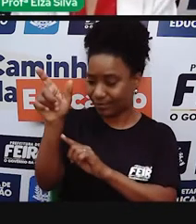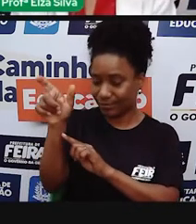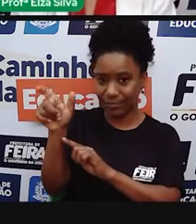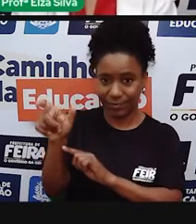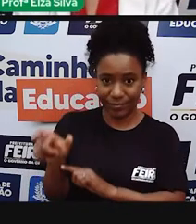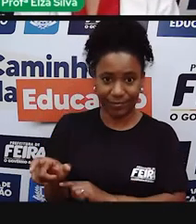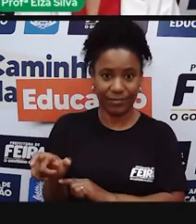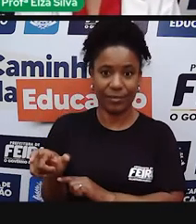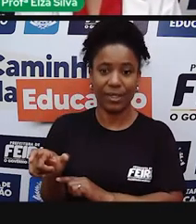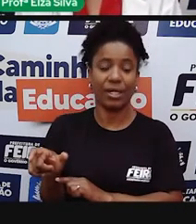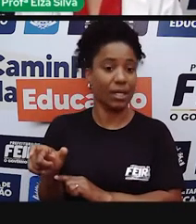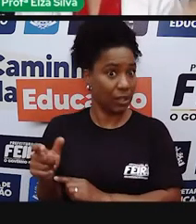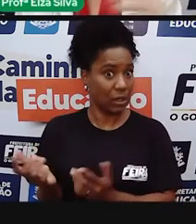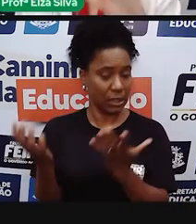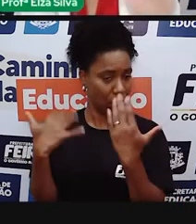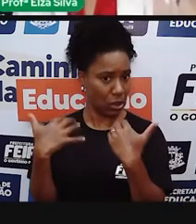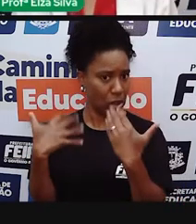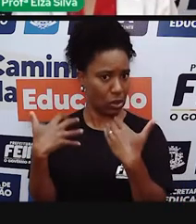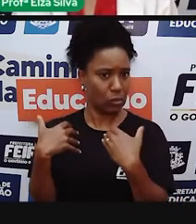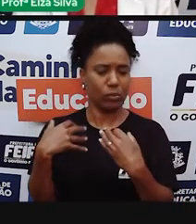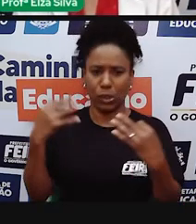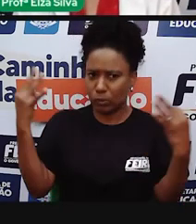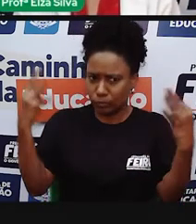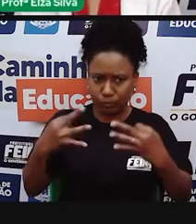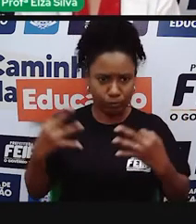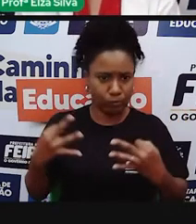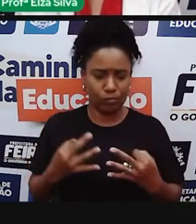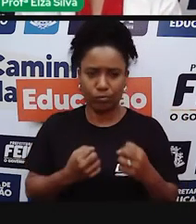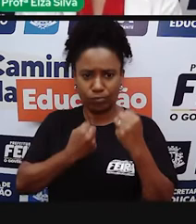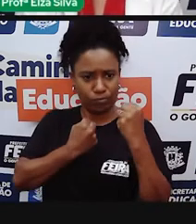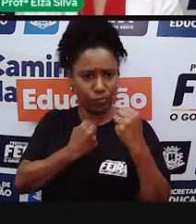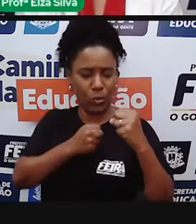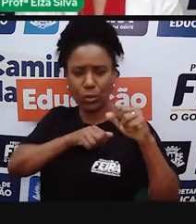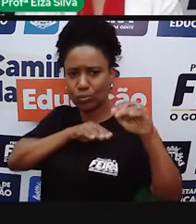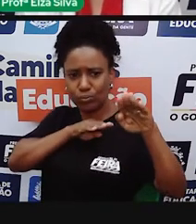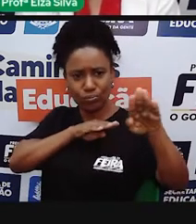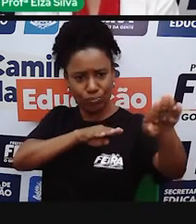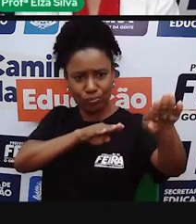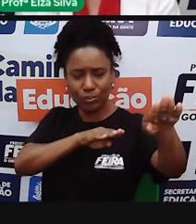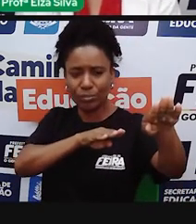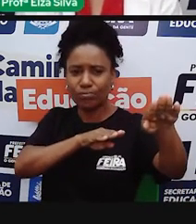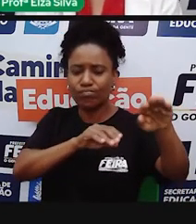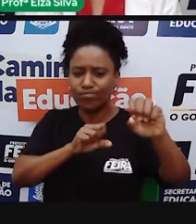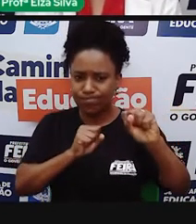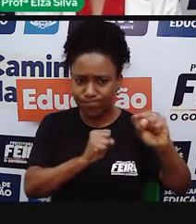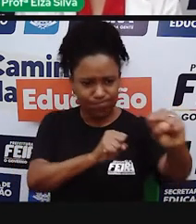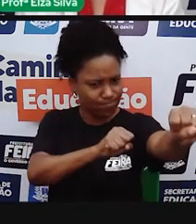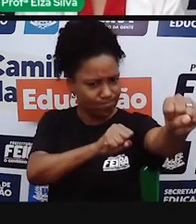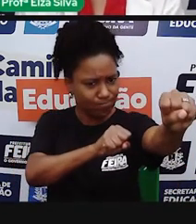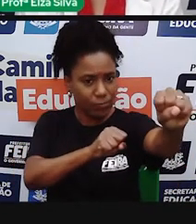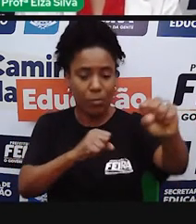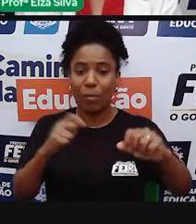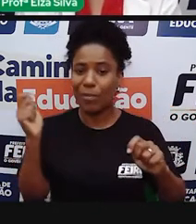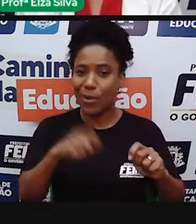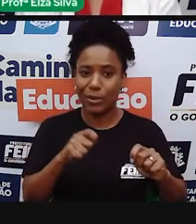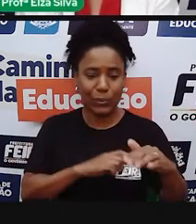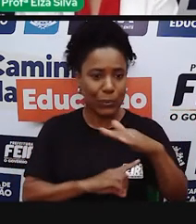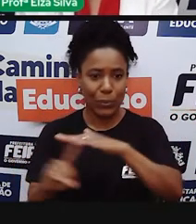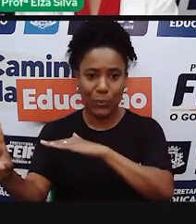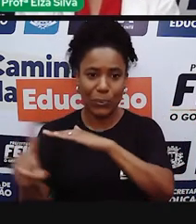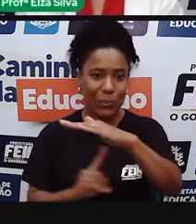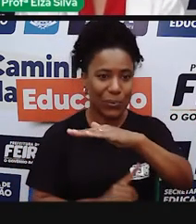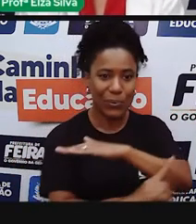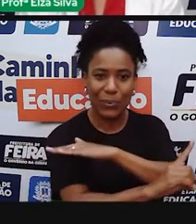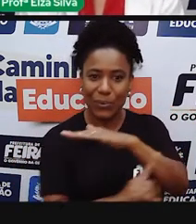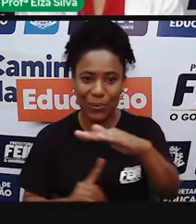forte senso de justiça e um superpoder, que o torna capaz de se mover para qualquer lugar instantaneamente, como